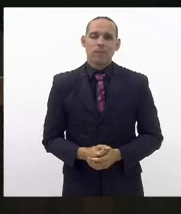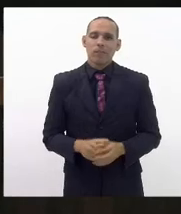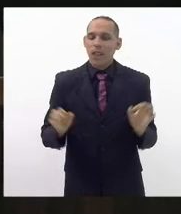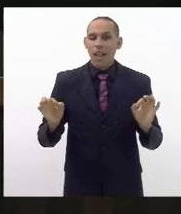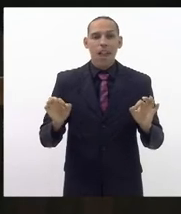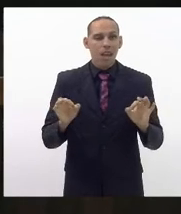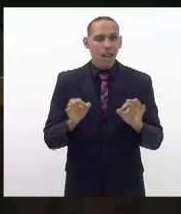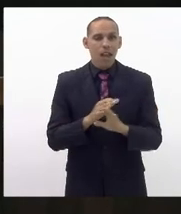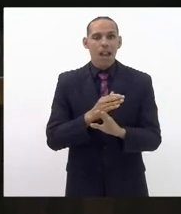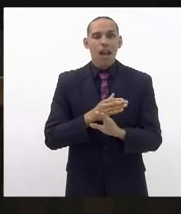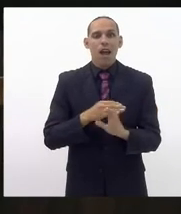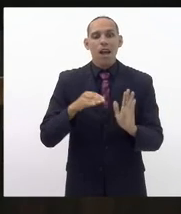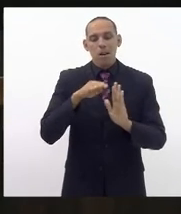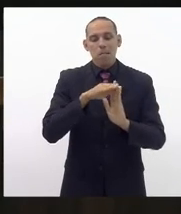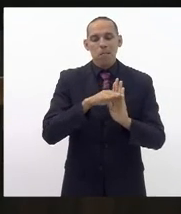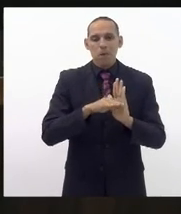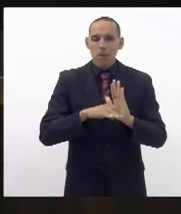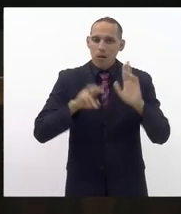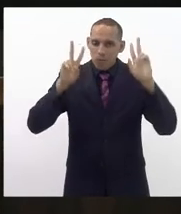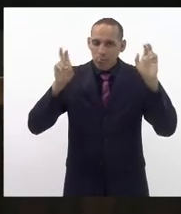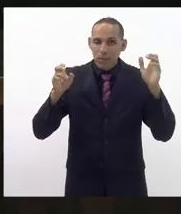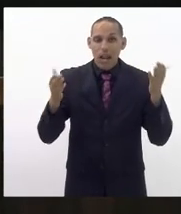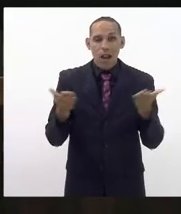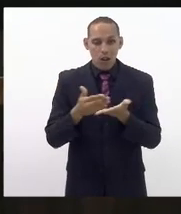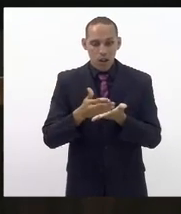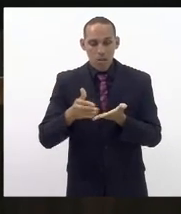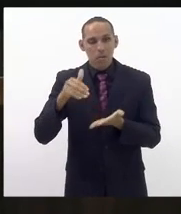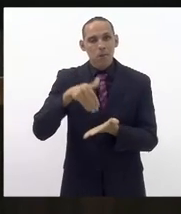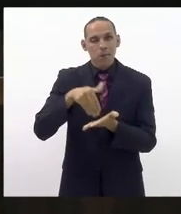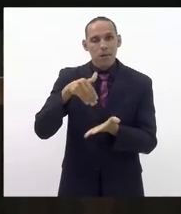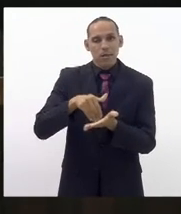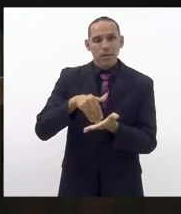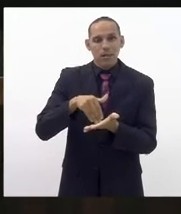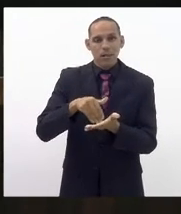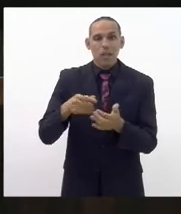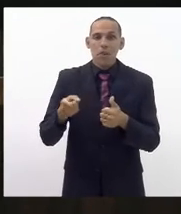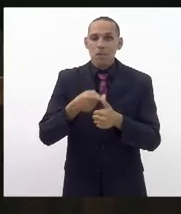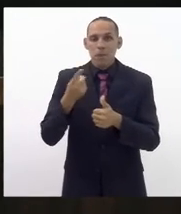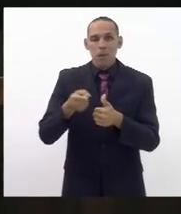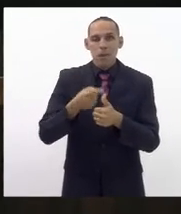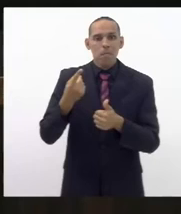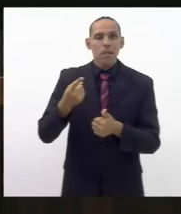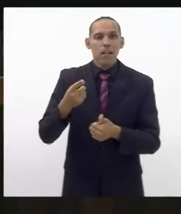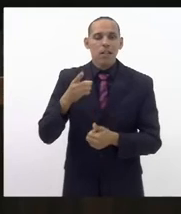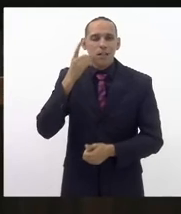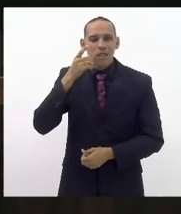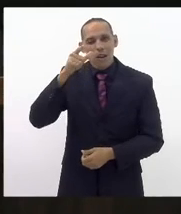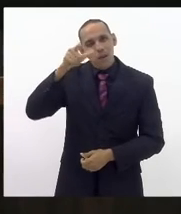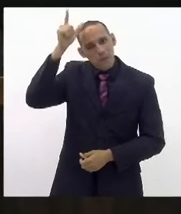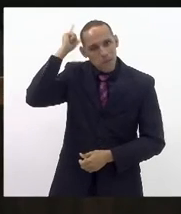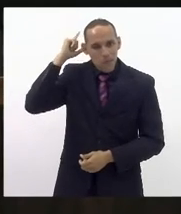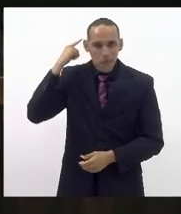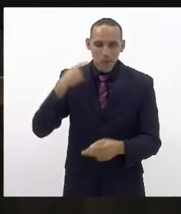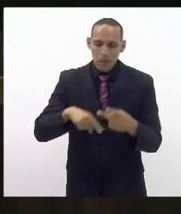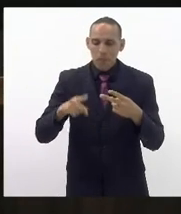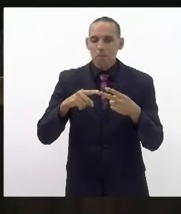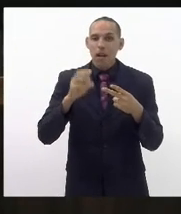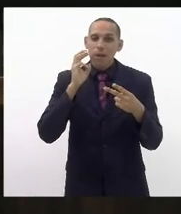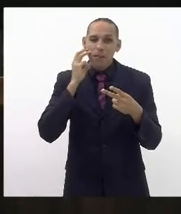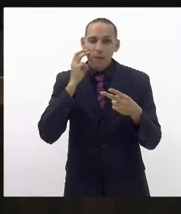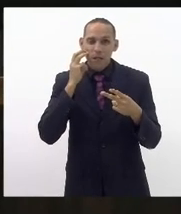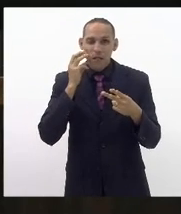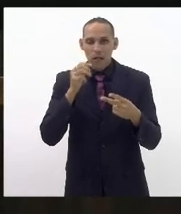Encerrada a ordem do dia, inicia-se o expediente final. Primeiro orador inscrito, o nobre deputado Luiz Paulo, em seguida o deputado